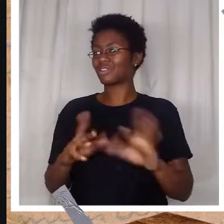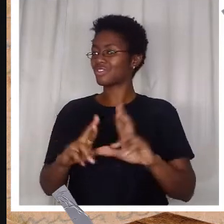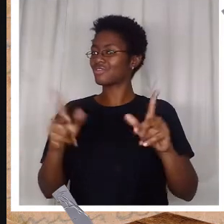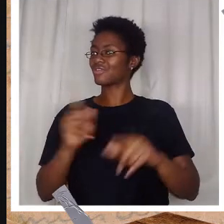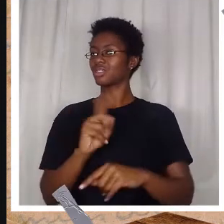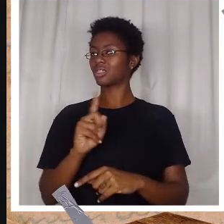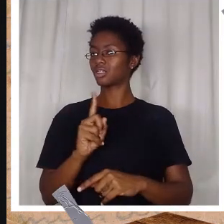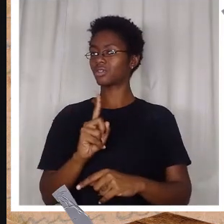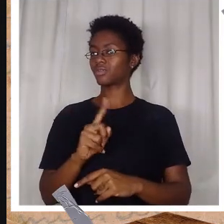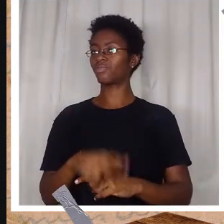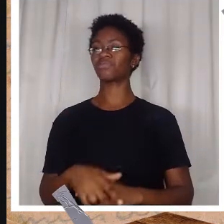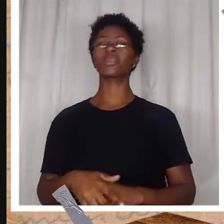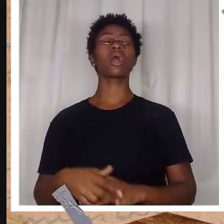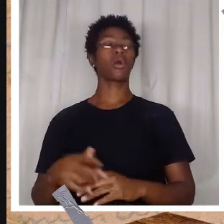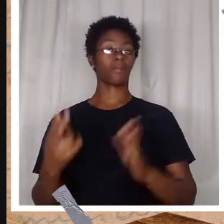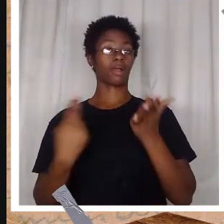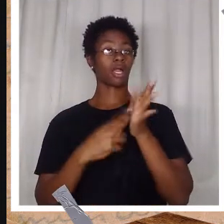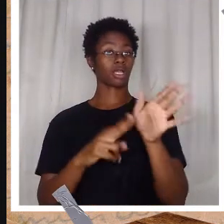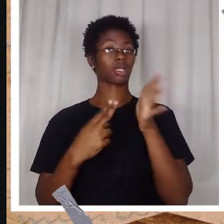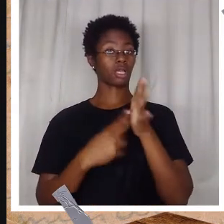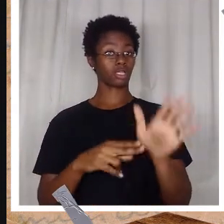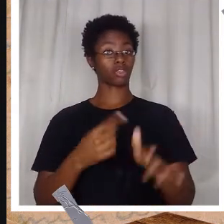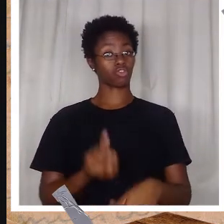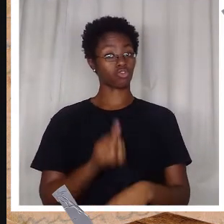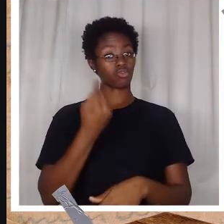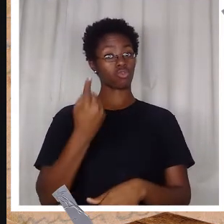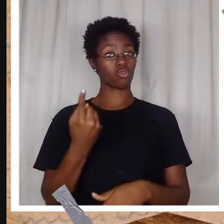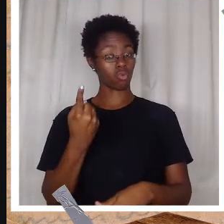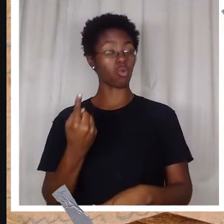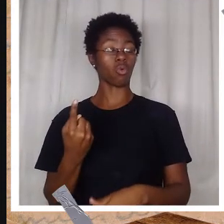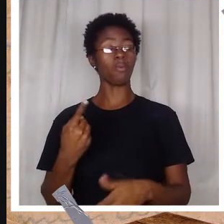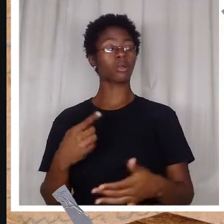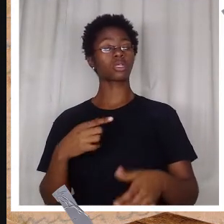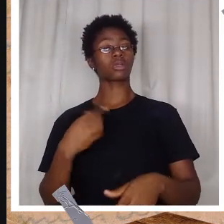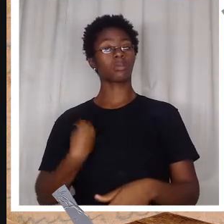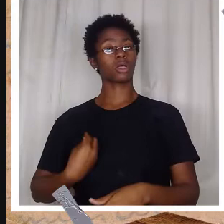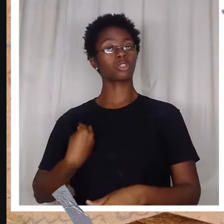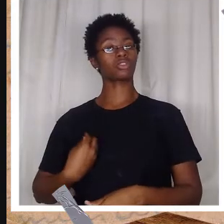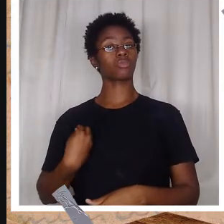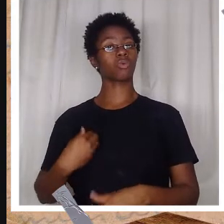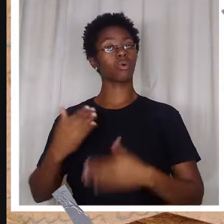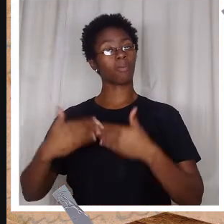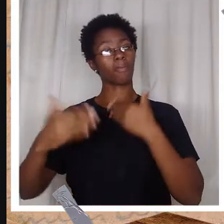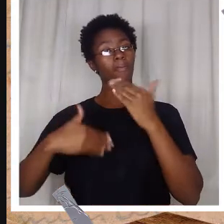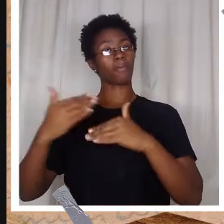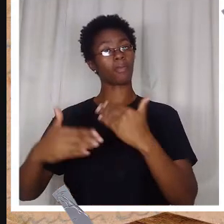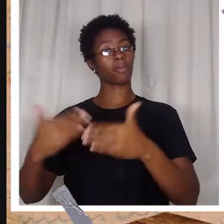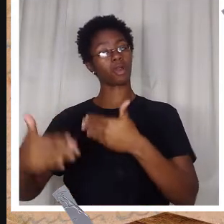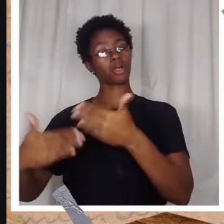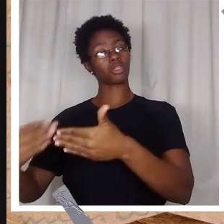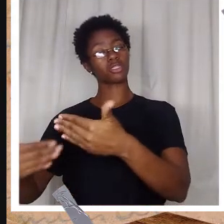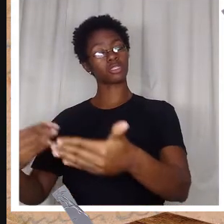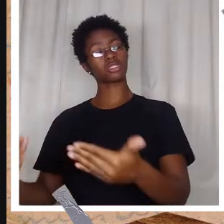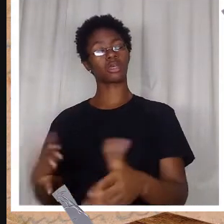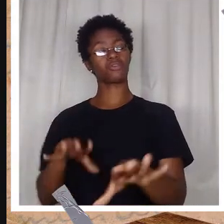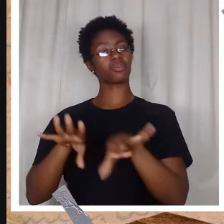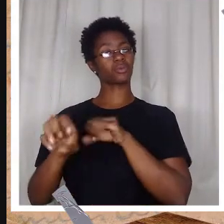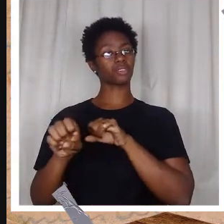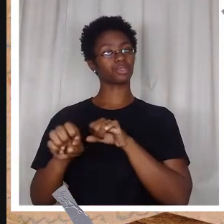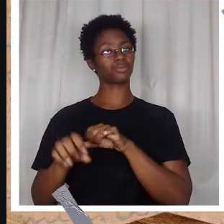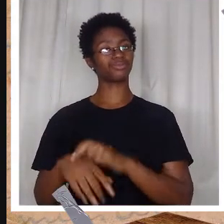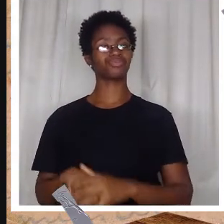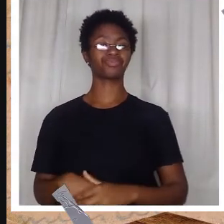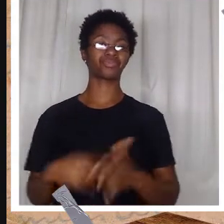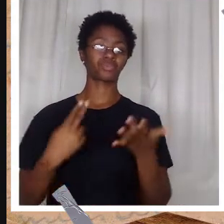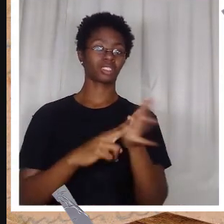carta de uma das nossas participantes do processo de formação. E a carta dessa semana é de uma preta